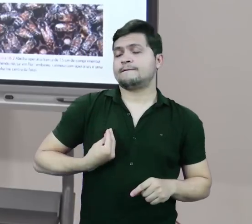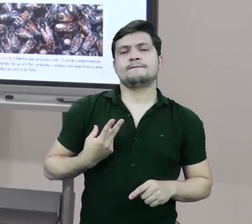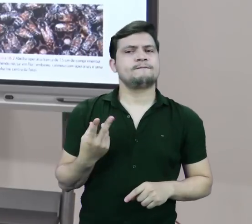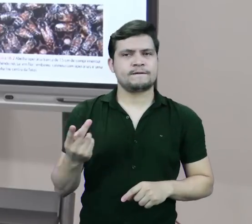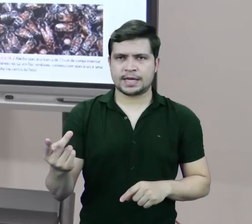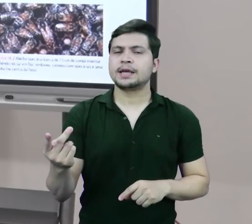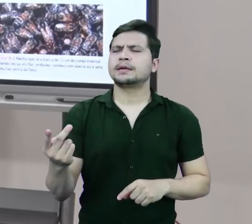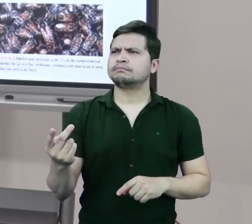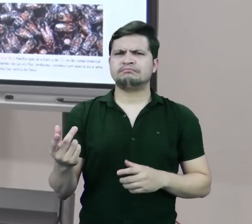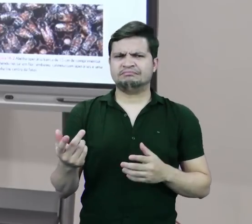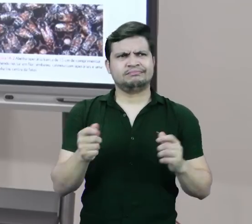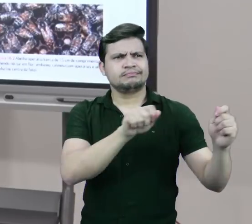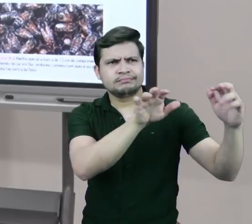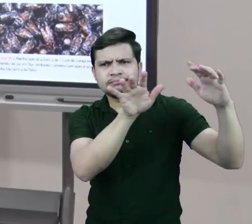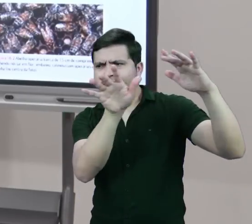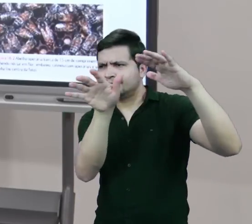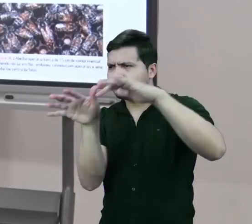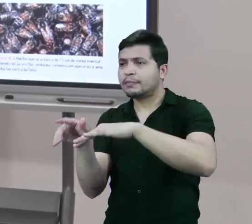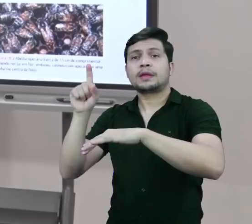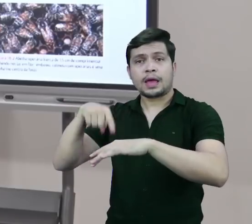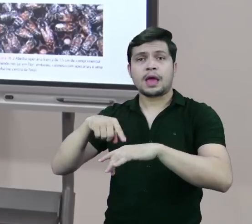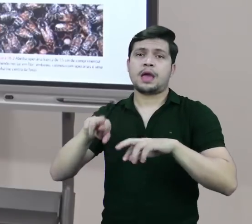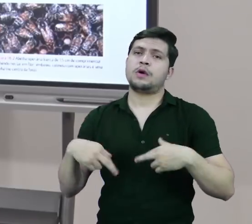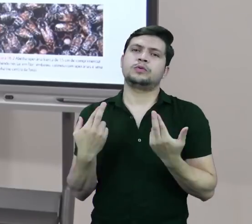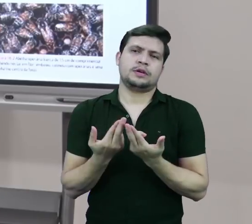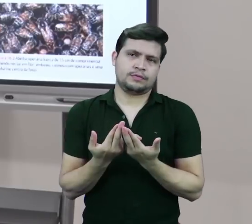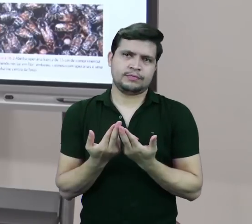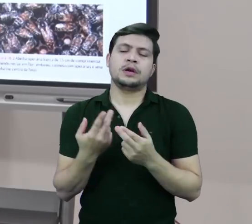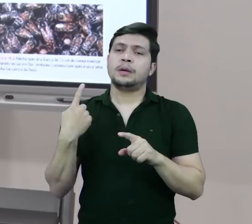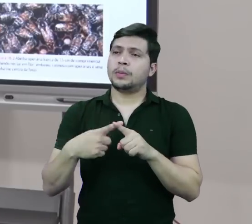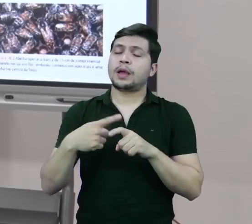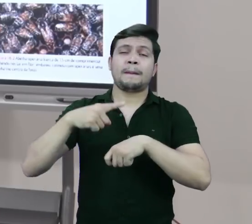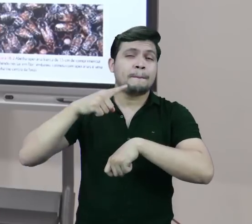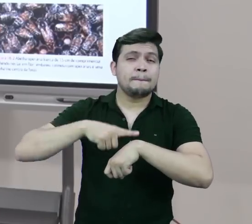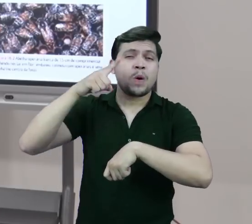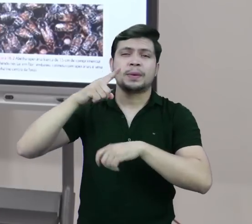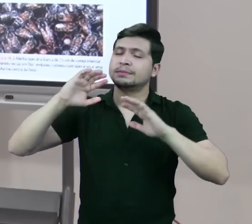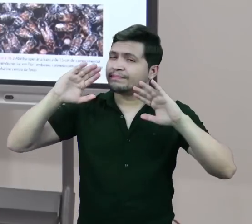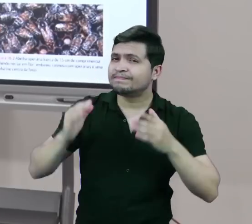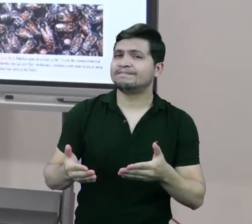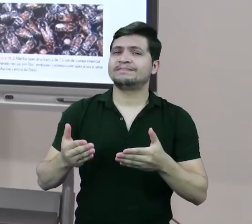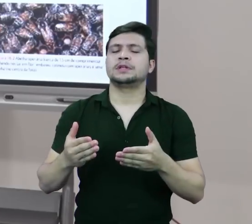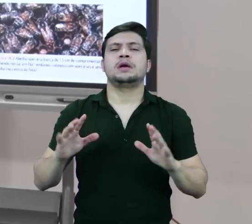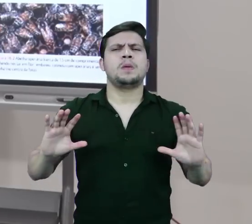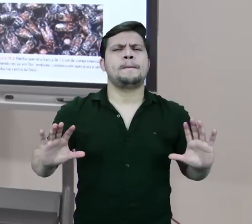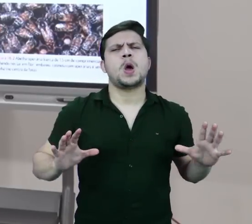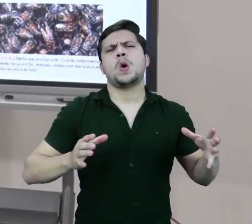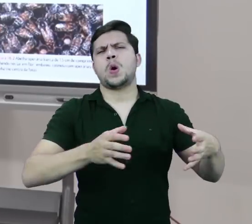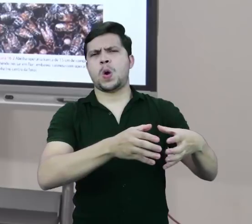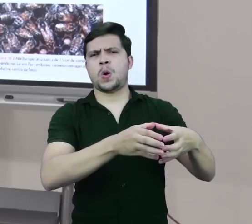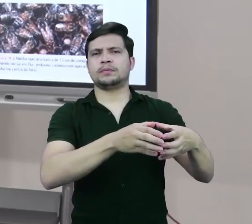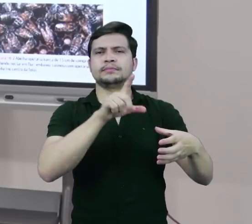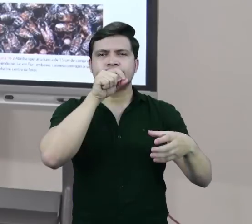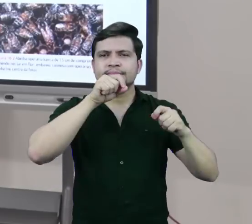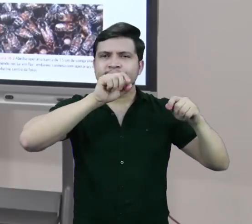chama de reuniões, né? Elas vivem nesse momento específico da vida delas, elas se reúnem, migram